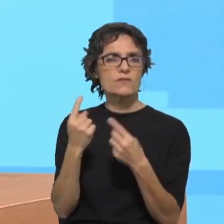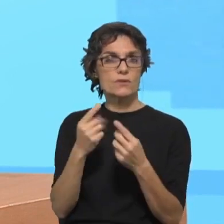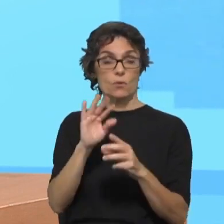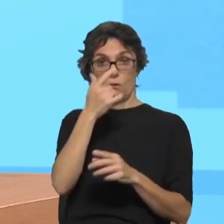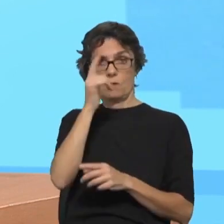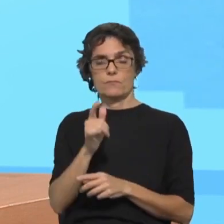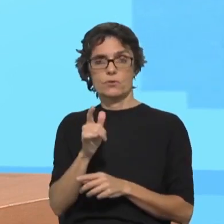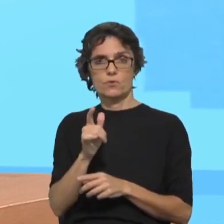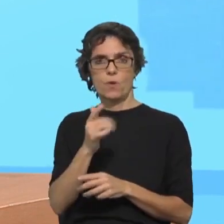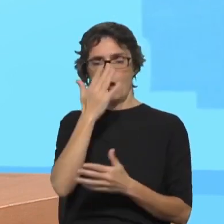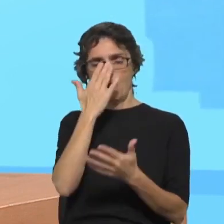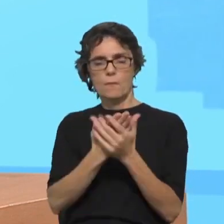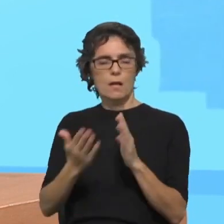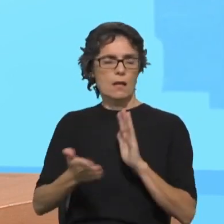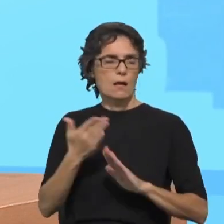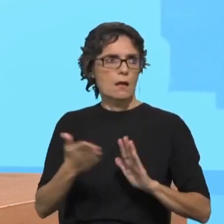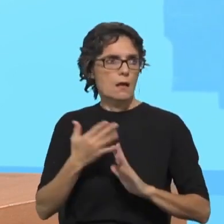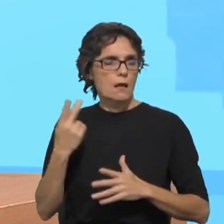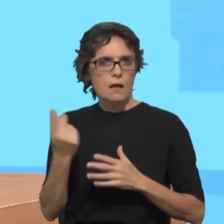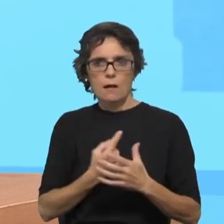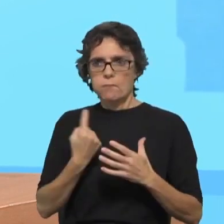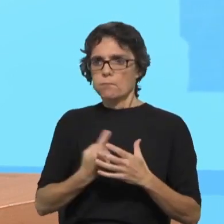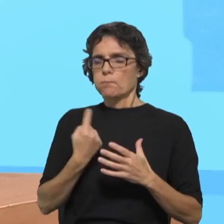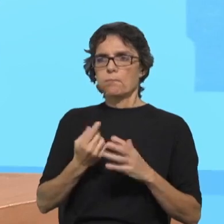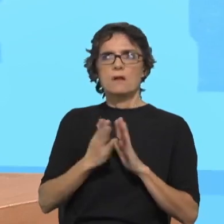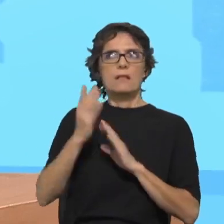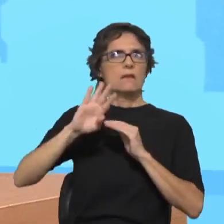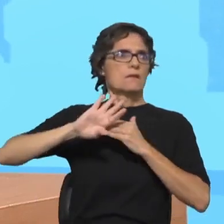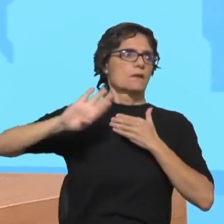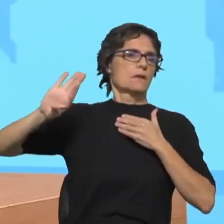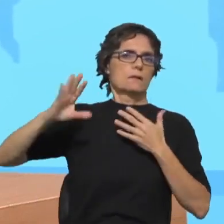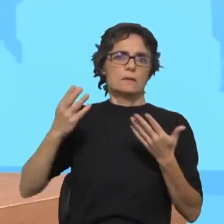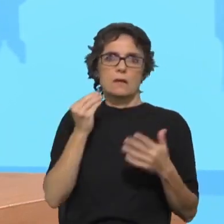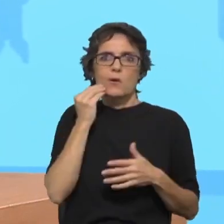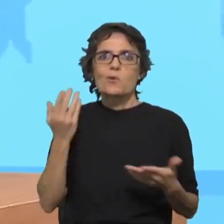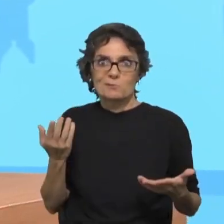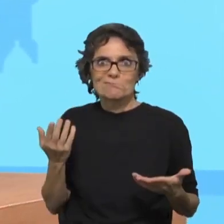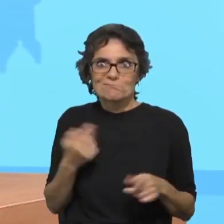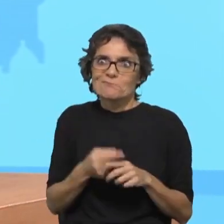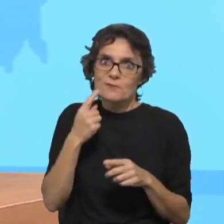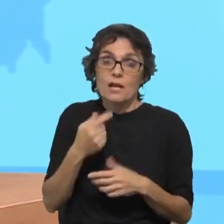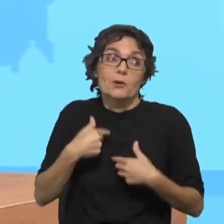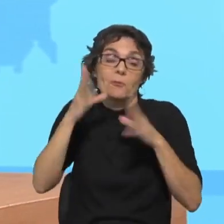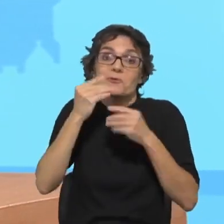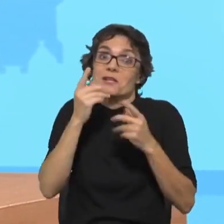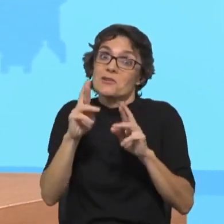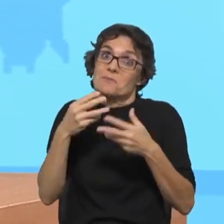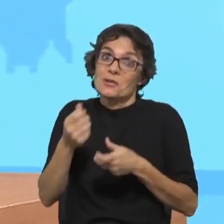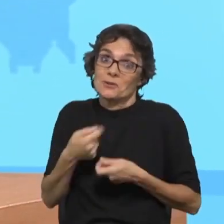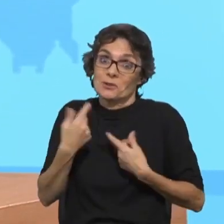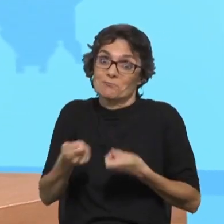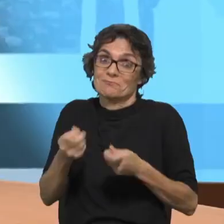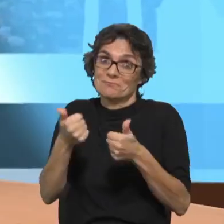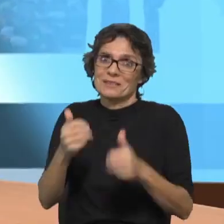está perdida na sua própria, na solidão, no seu sofrimento, como é que isso tudo é? Vamos lá ver se eu sou capaz. Não, será certamente